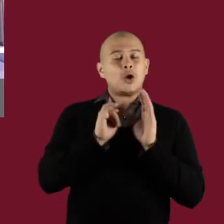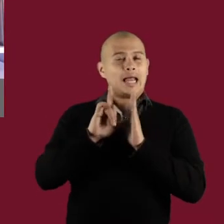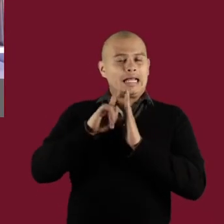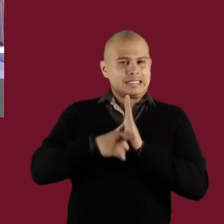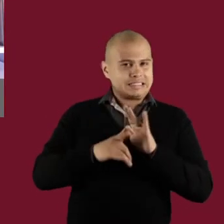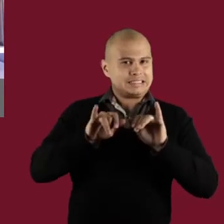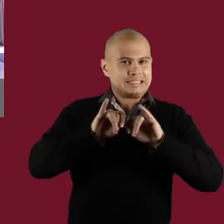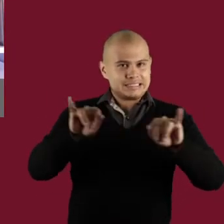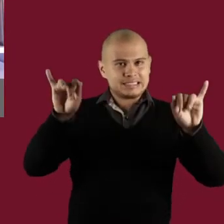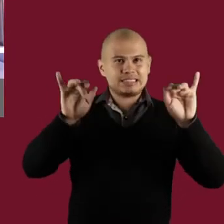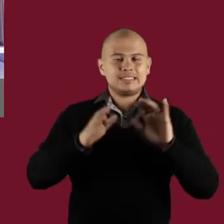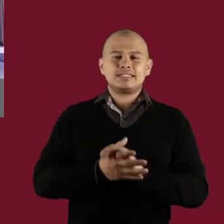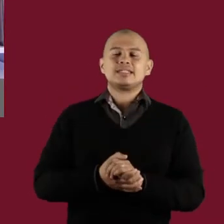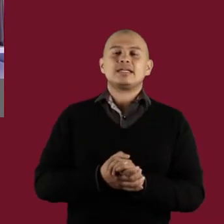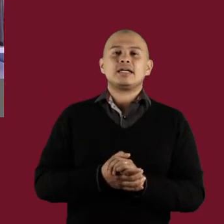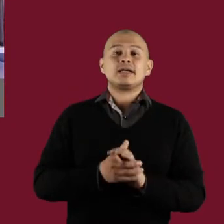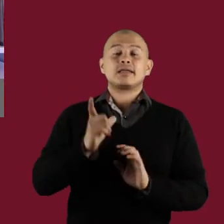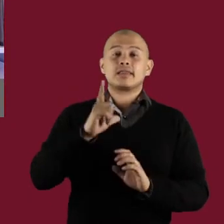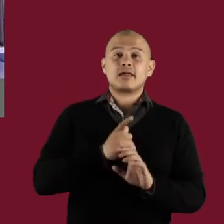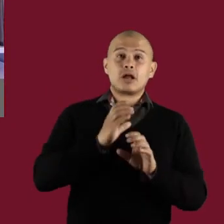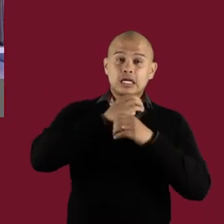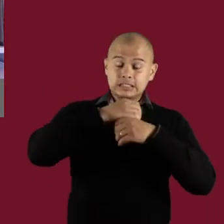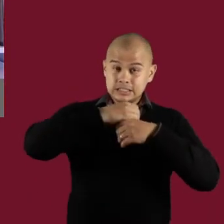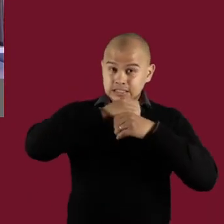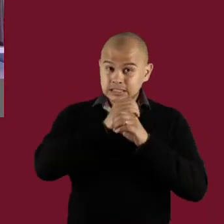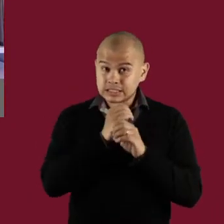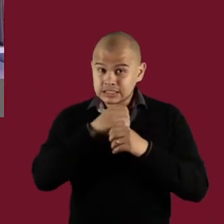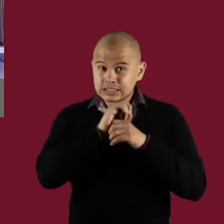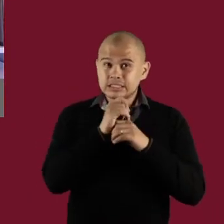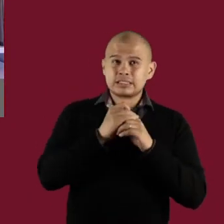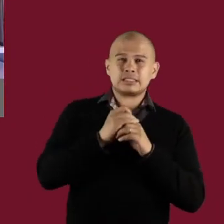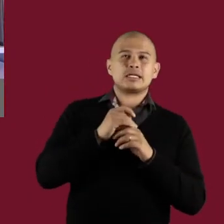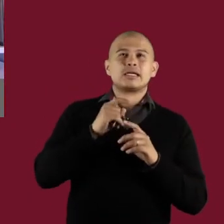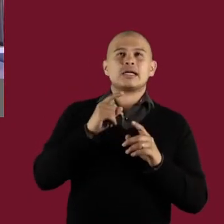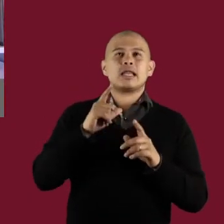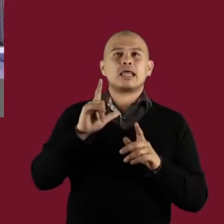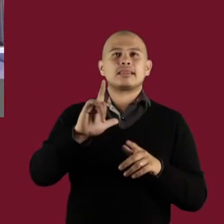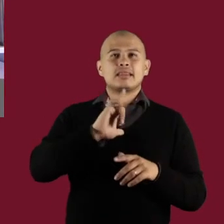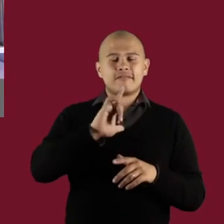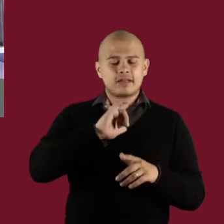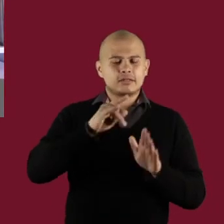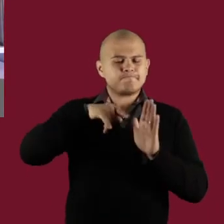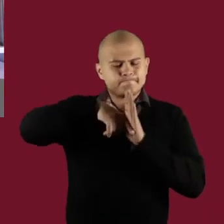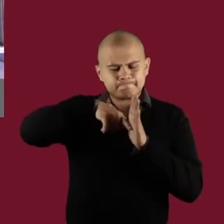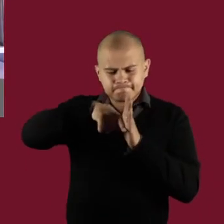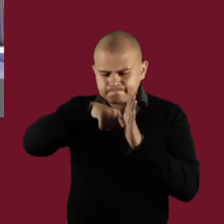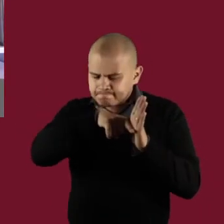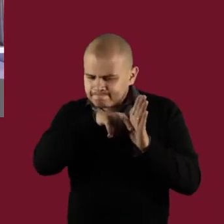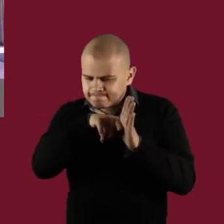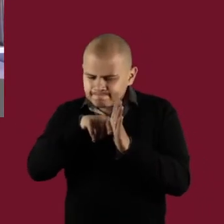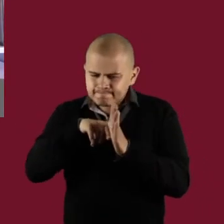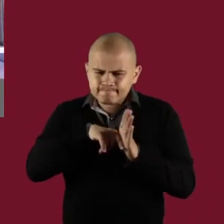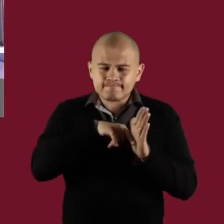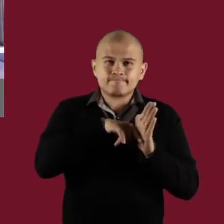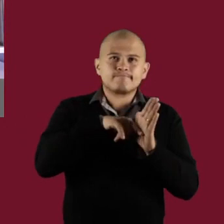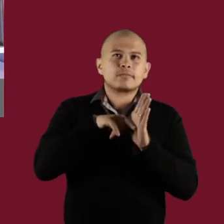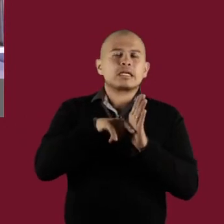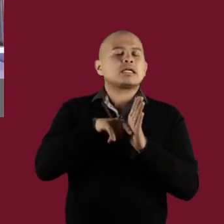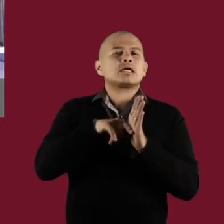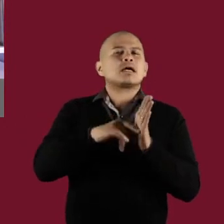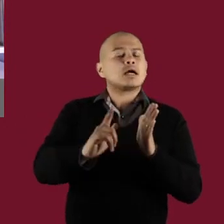de uma cientista brasileira. Ela é investigadora e estava